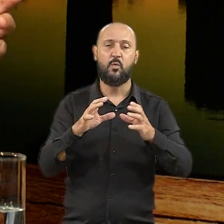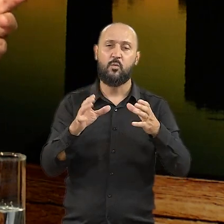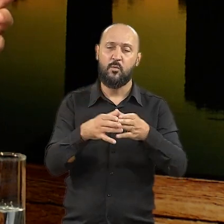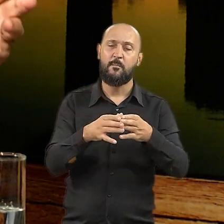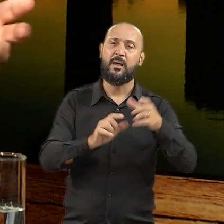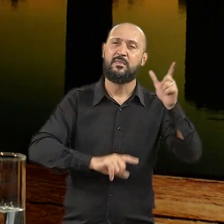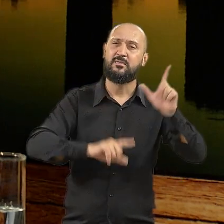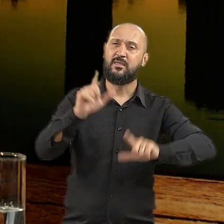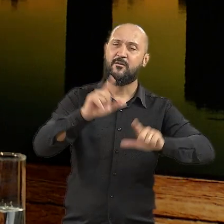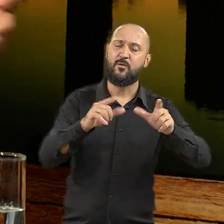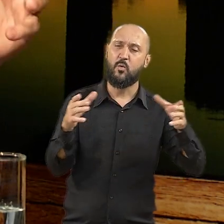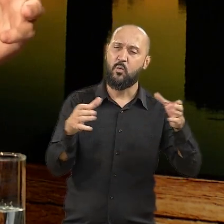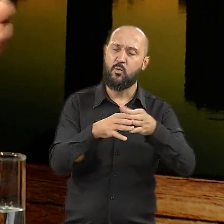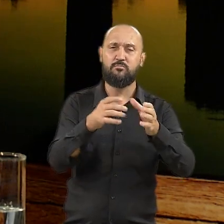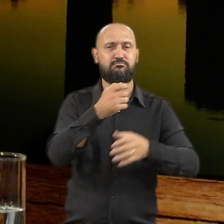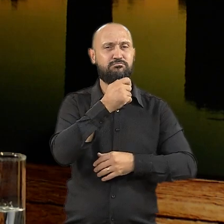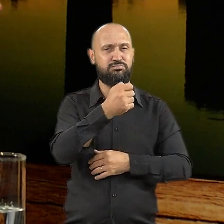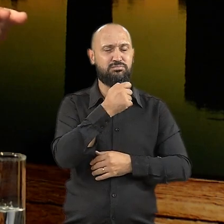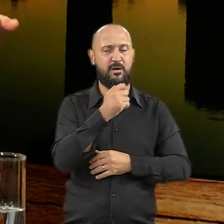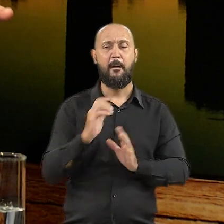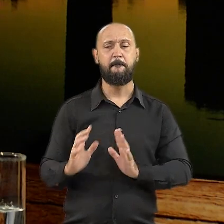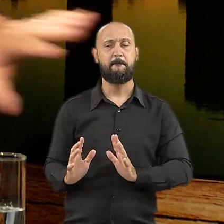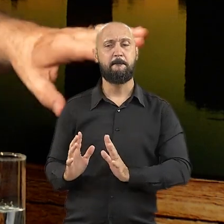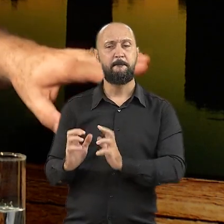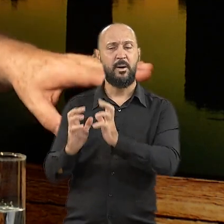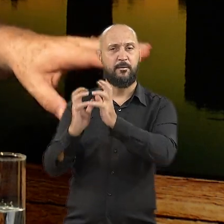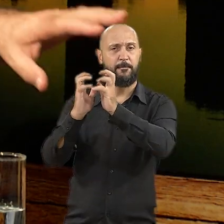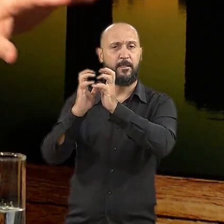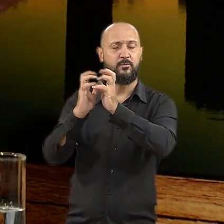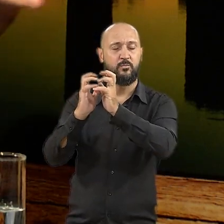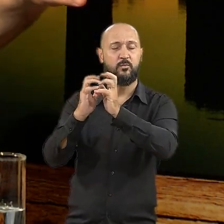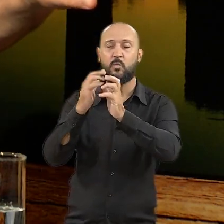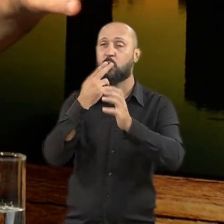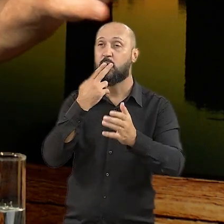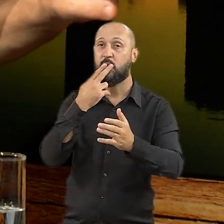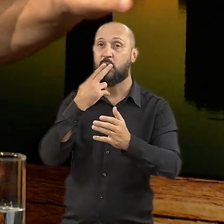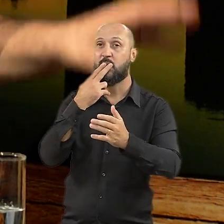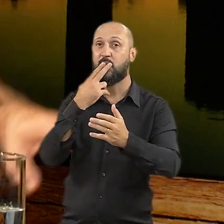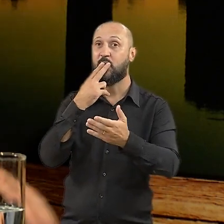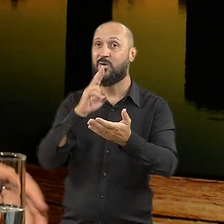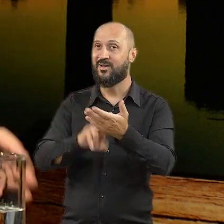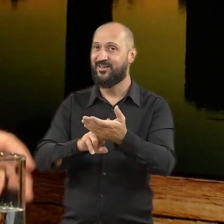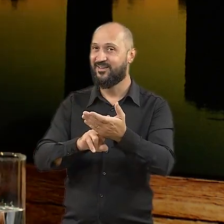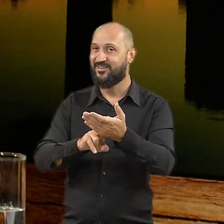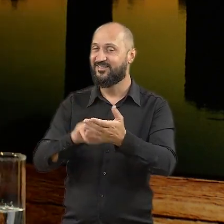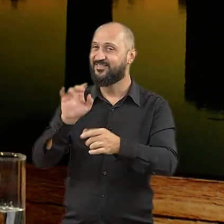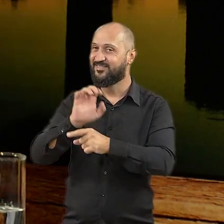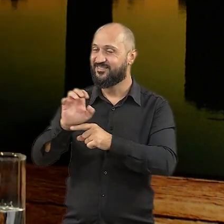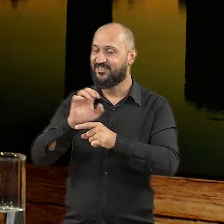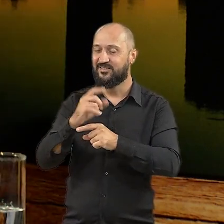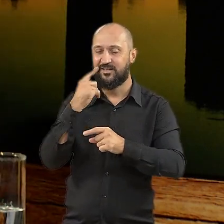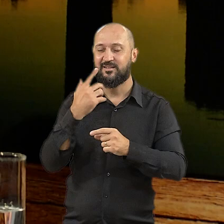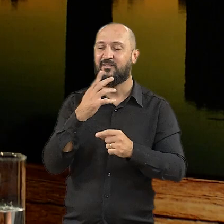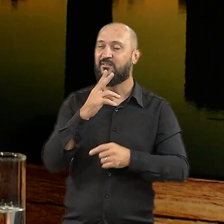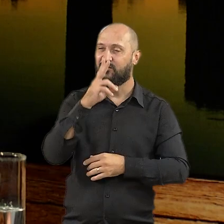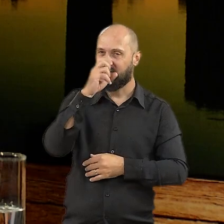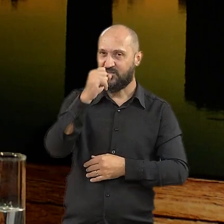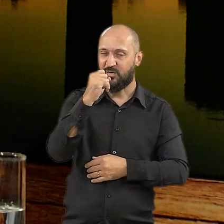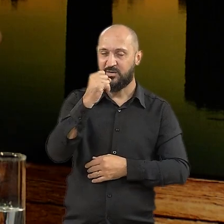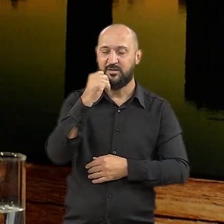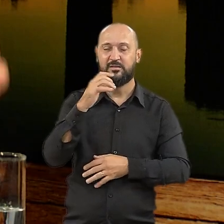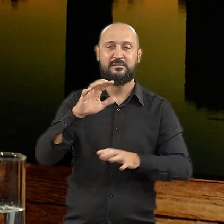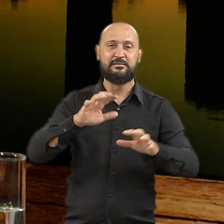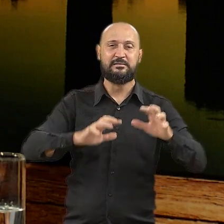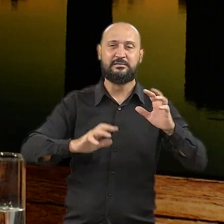montou uma emissora de TV, uma equipe de jornalismo e brigou com o Correio do Estado, Antônio João. E aí estava uma coisa meio severa,